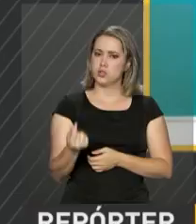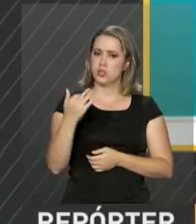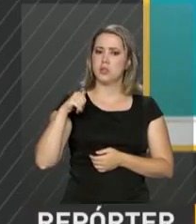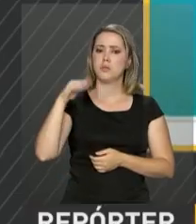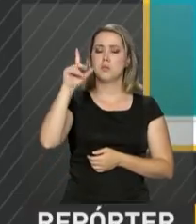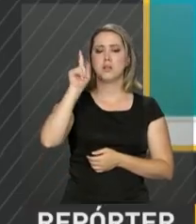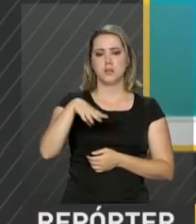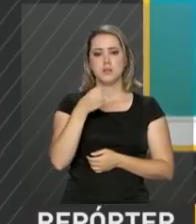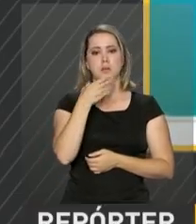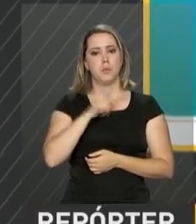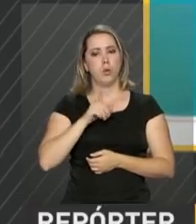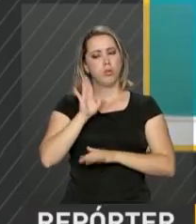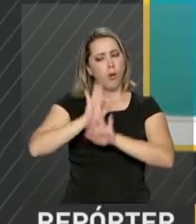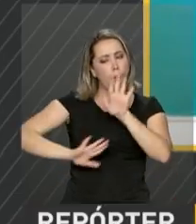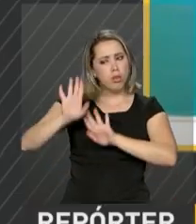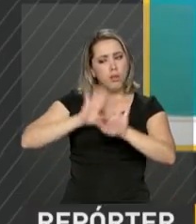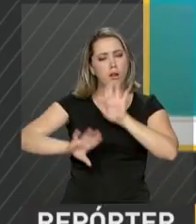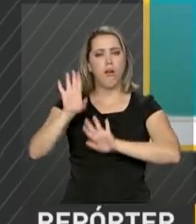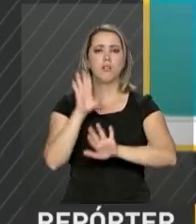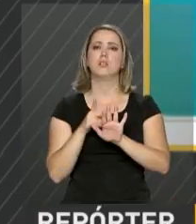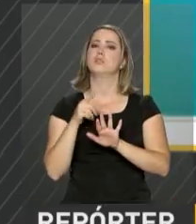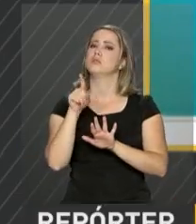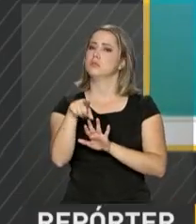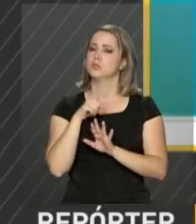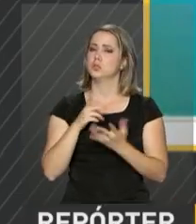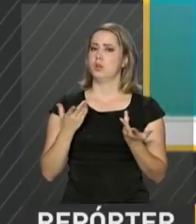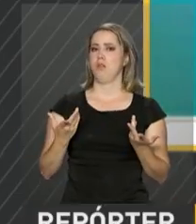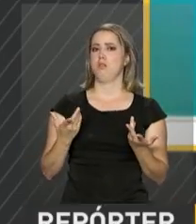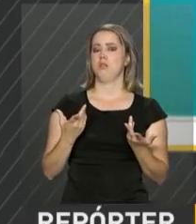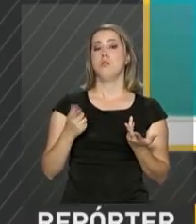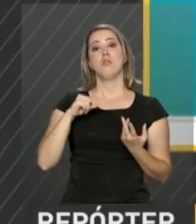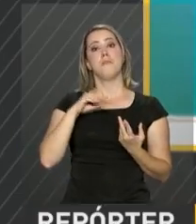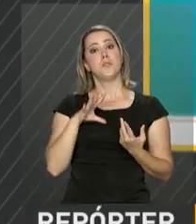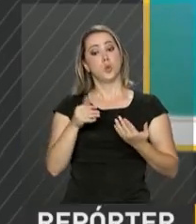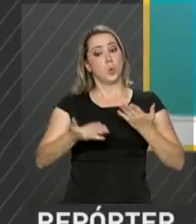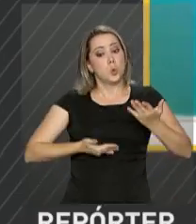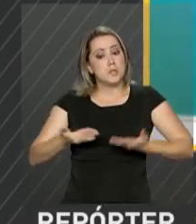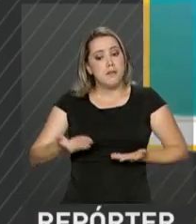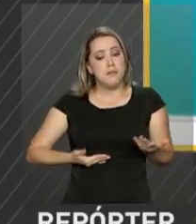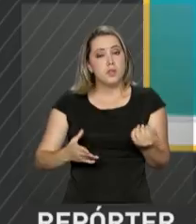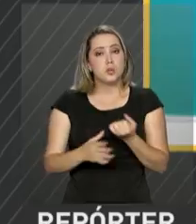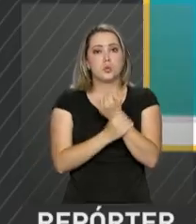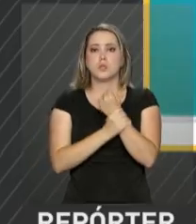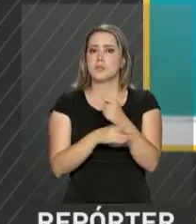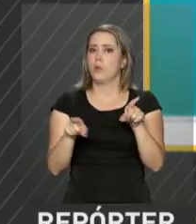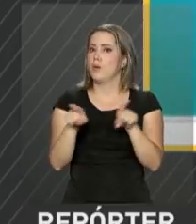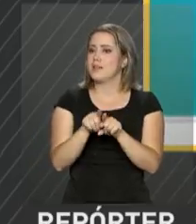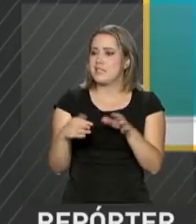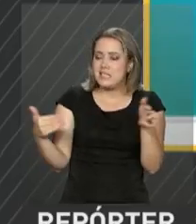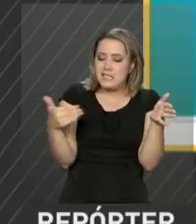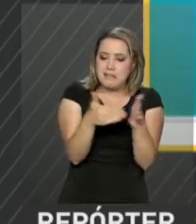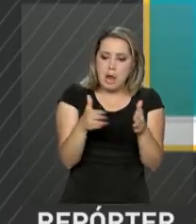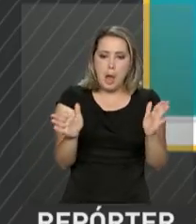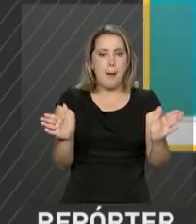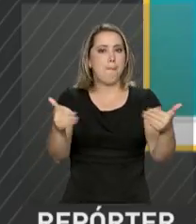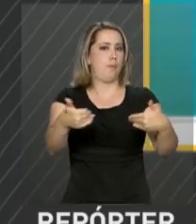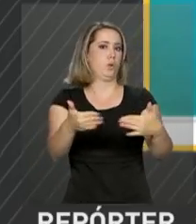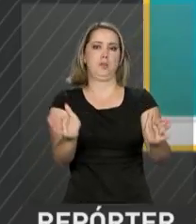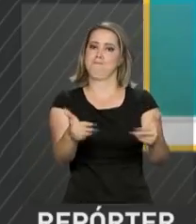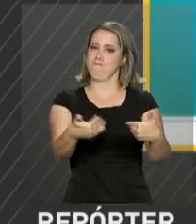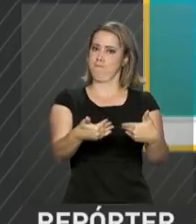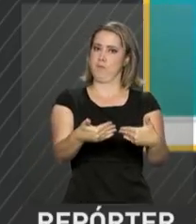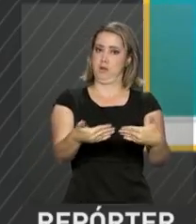é bom ter um pouco mais de cuidado. Todo o serviço de segurança da Caixa vão aos limites da Caixa, né?